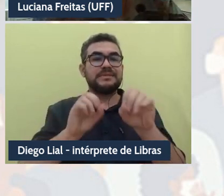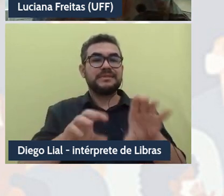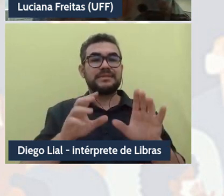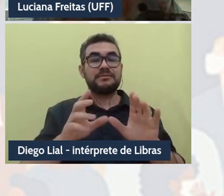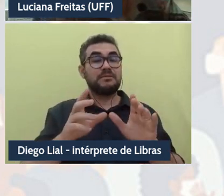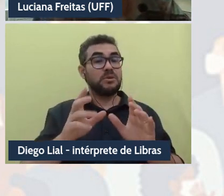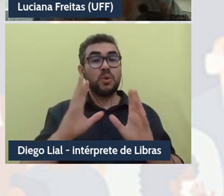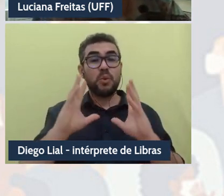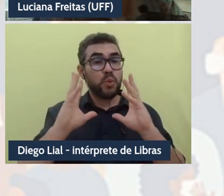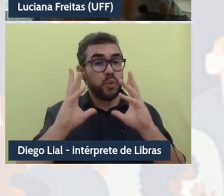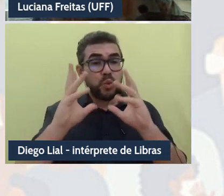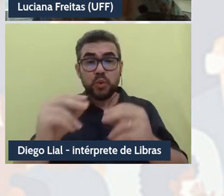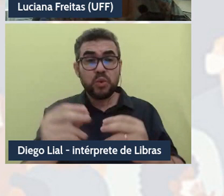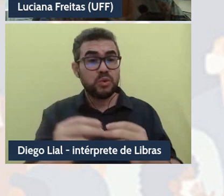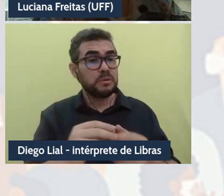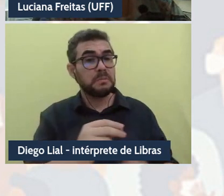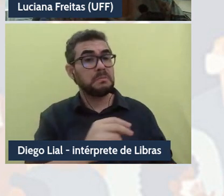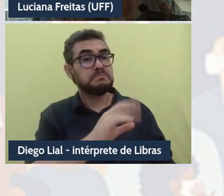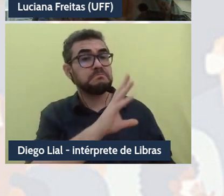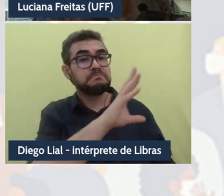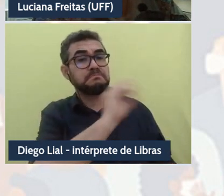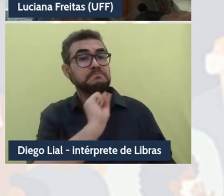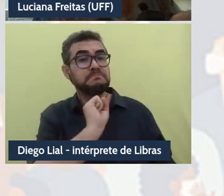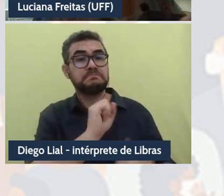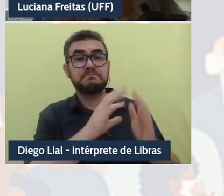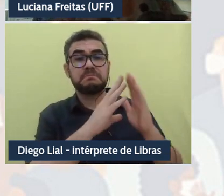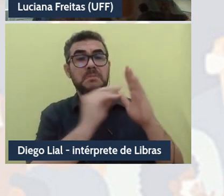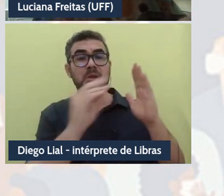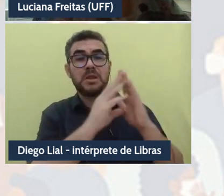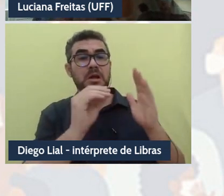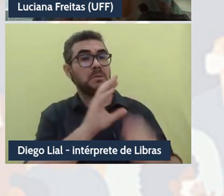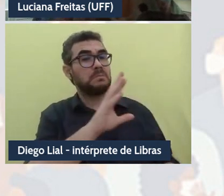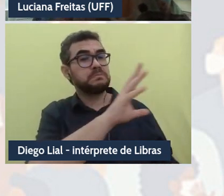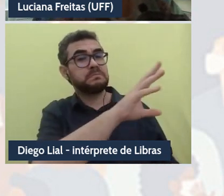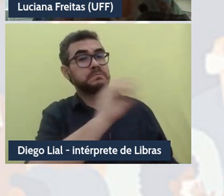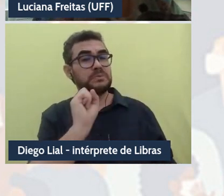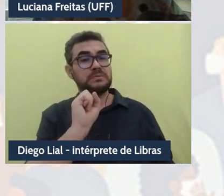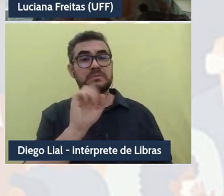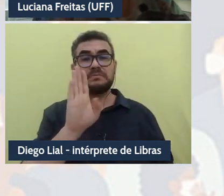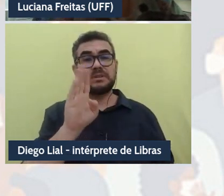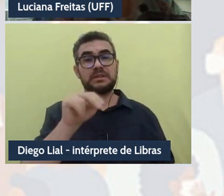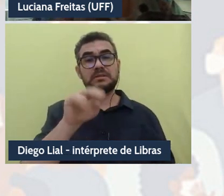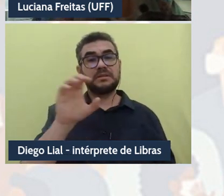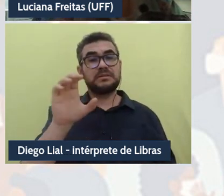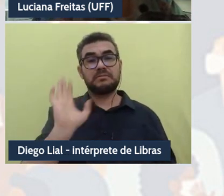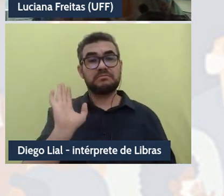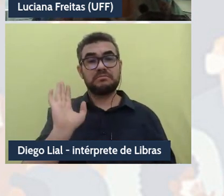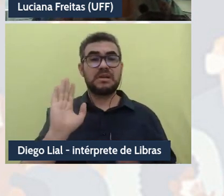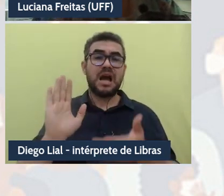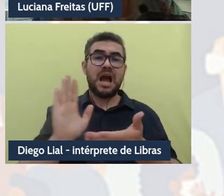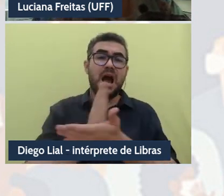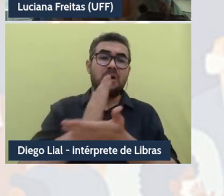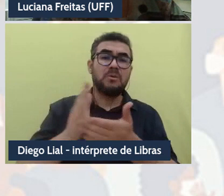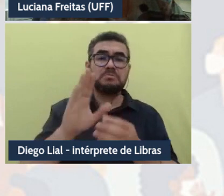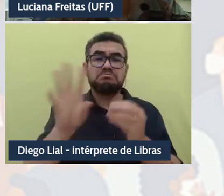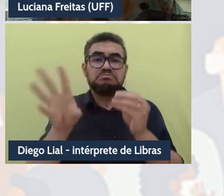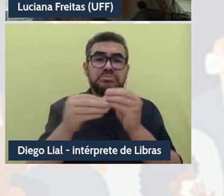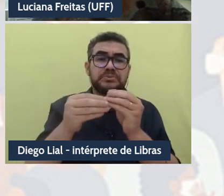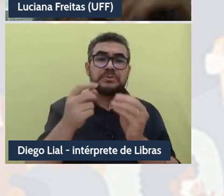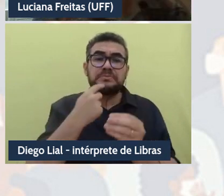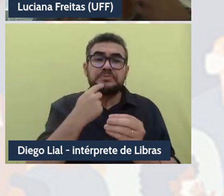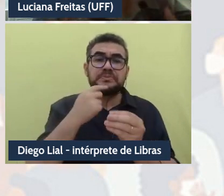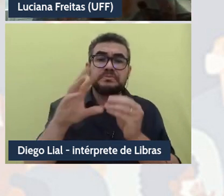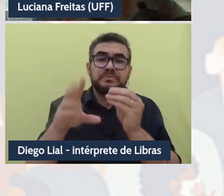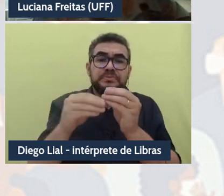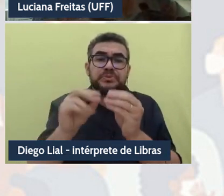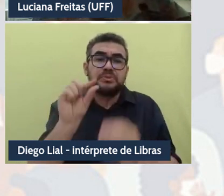copy-paste nas habilidades da BNCC. Em alguns casos, tiram uma, incluem uma, habilidade, nada mais do que isso, né?